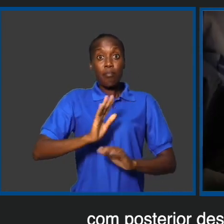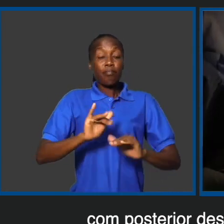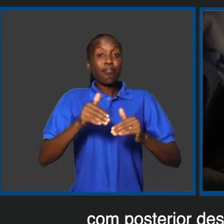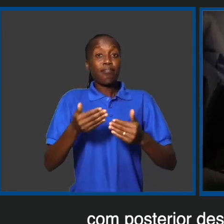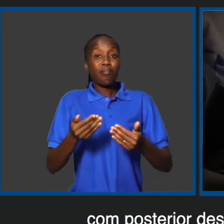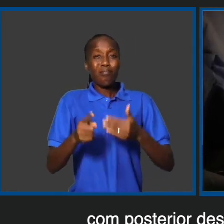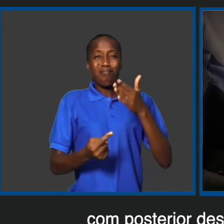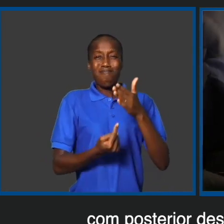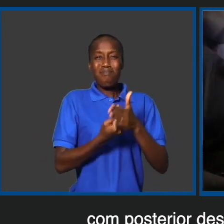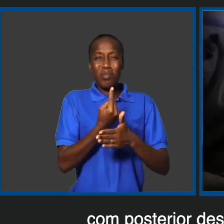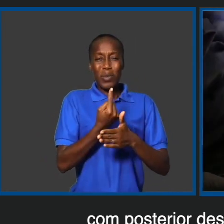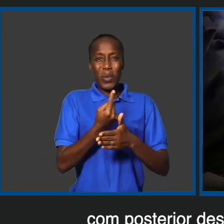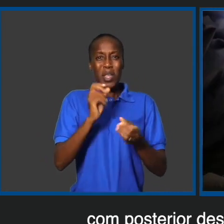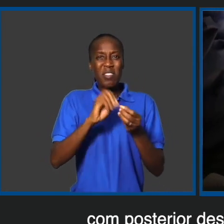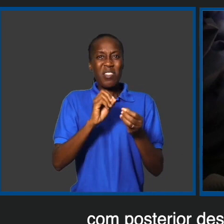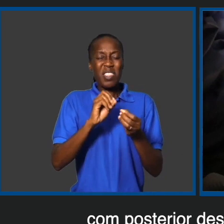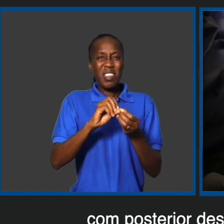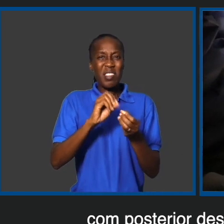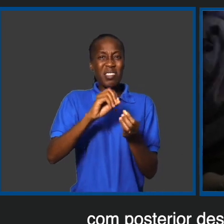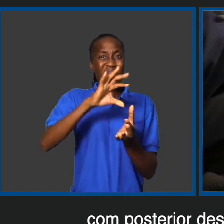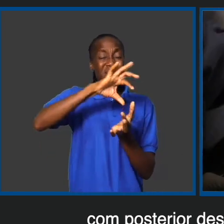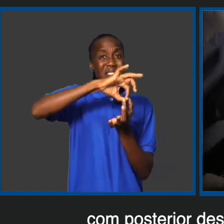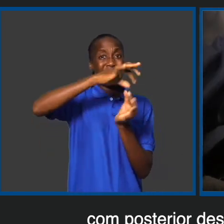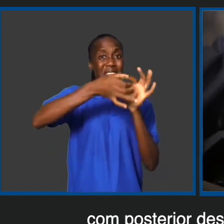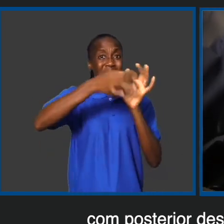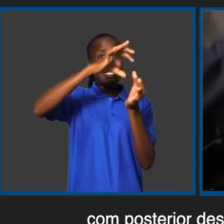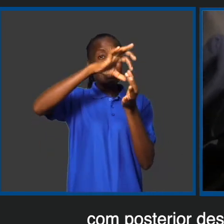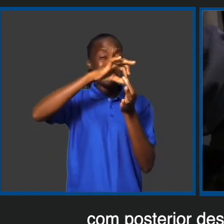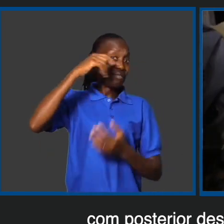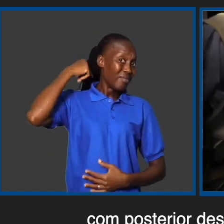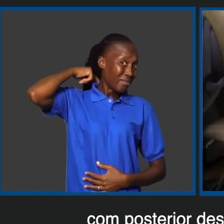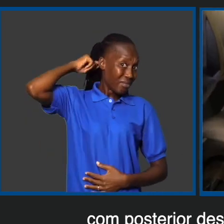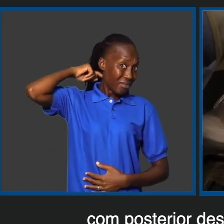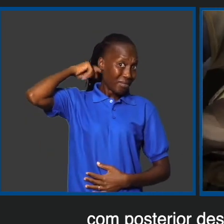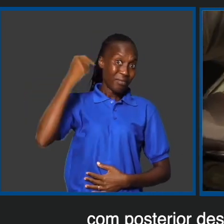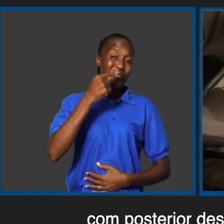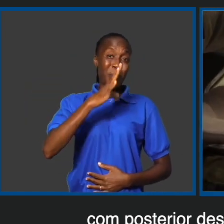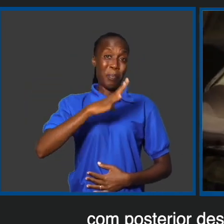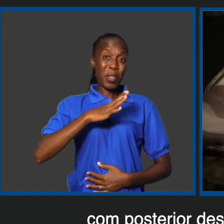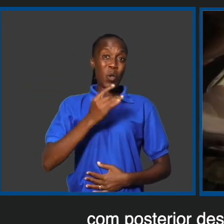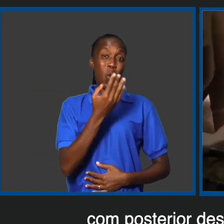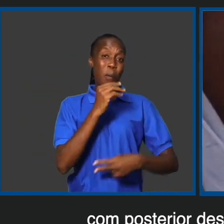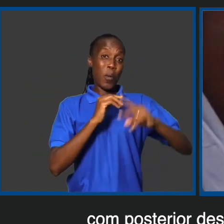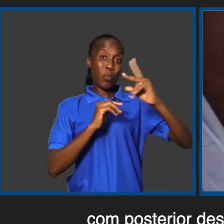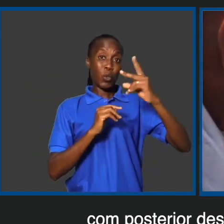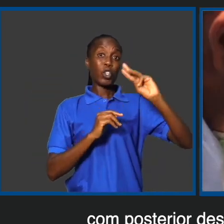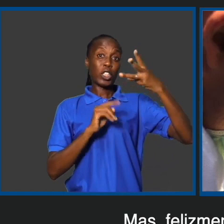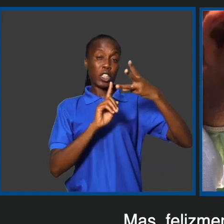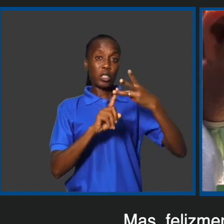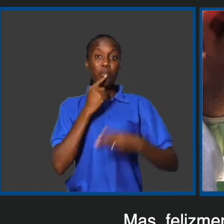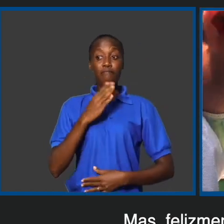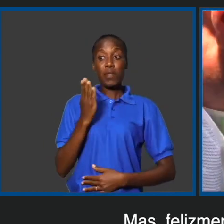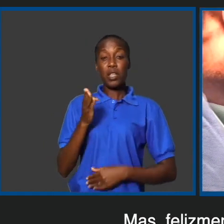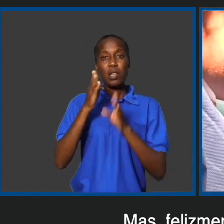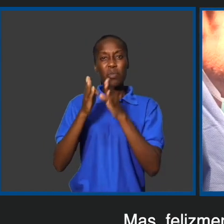posterior, chamamos luxação, isto é, uma deslocação muito importante da coluna cervical a nível da vértebra 2 e 3.